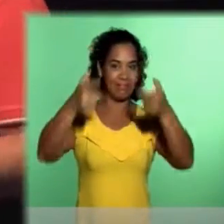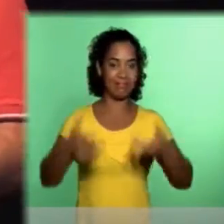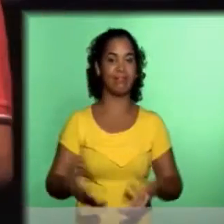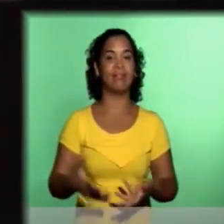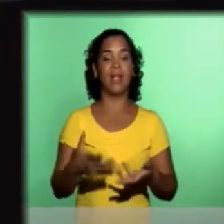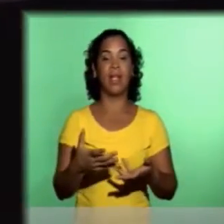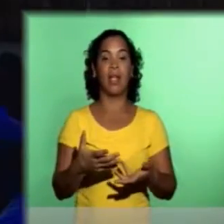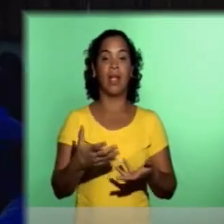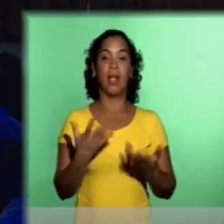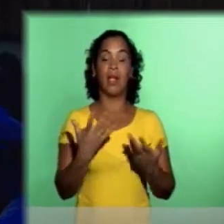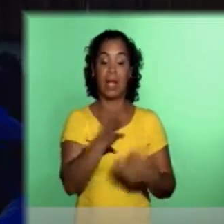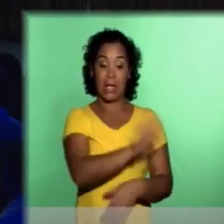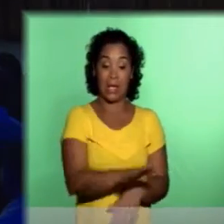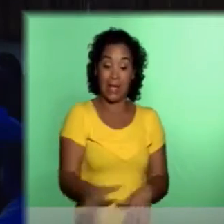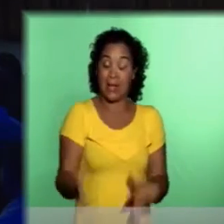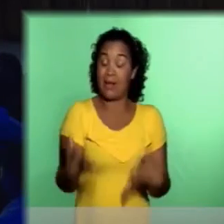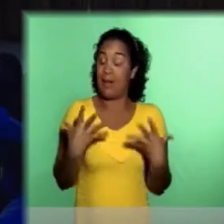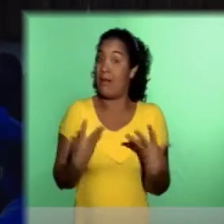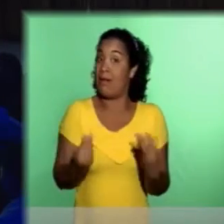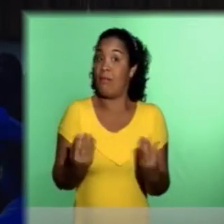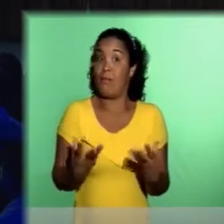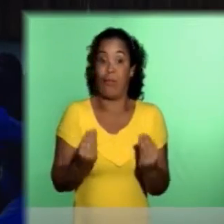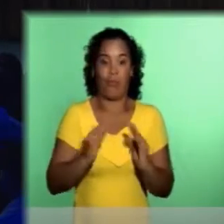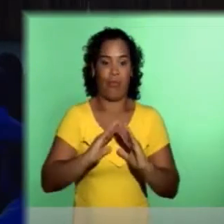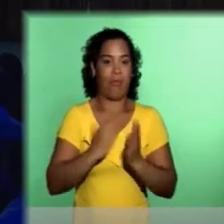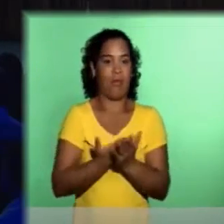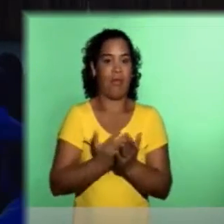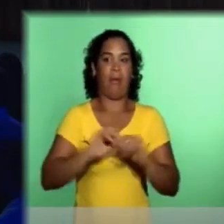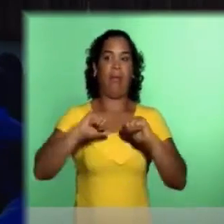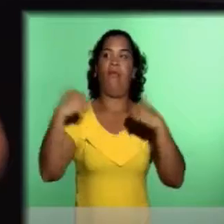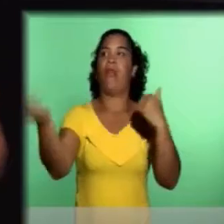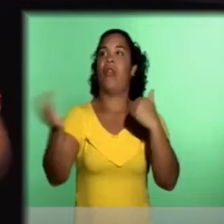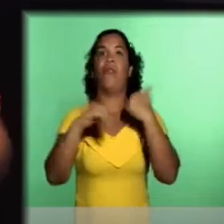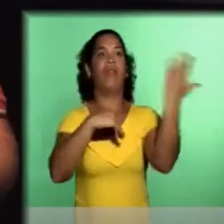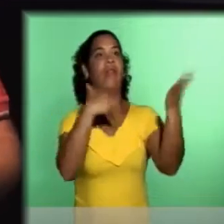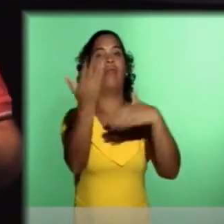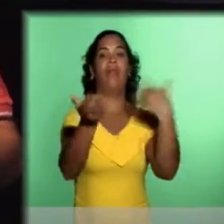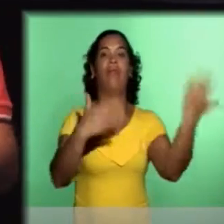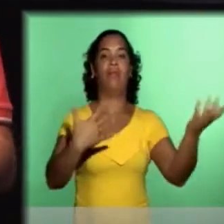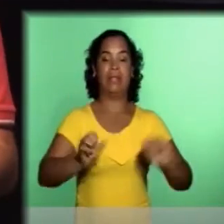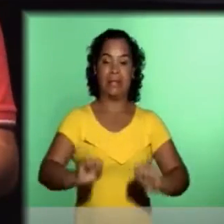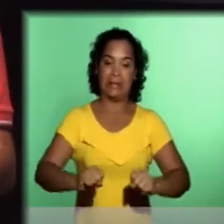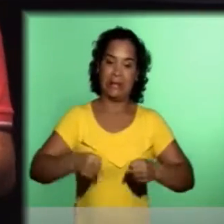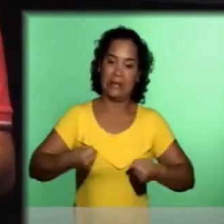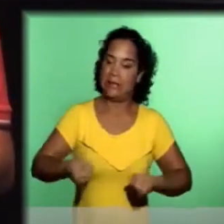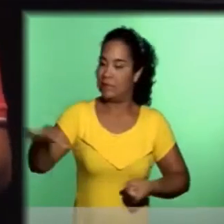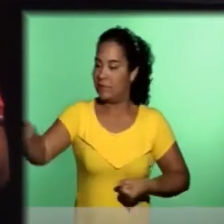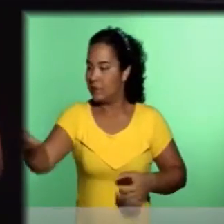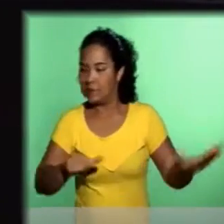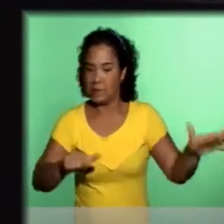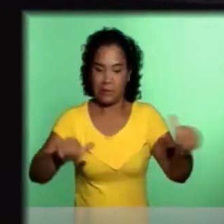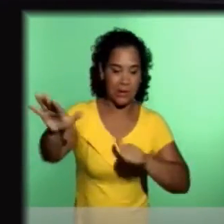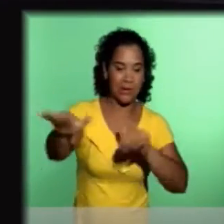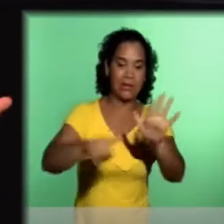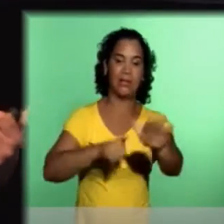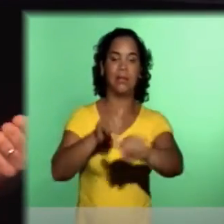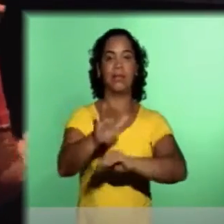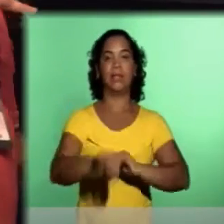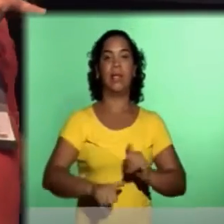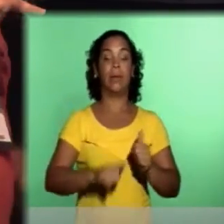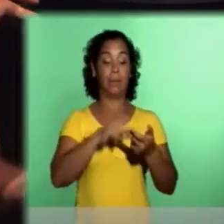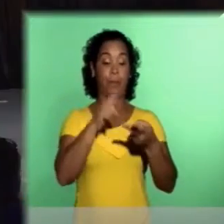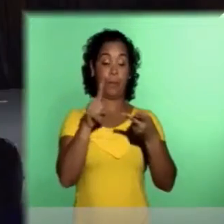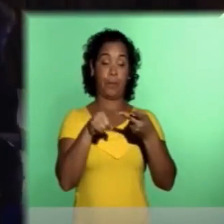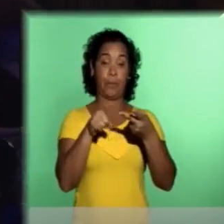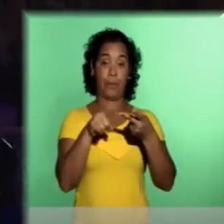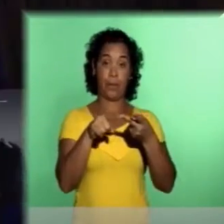crianças estão fora da escola, e a gente tem um esforço enorme de fazer com que essas crianças voltem para as escolas. E a